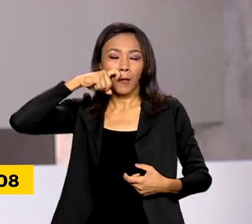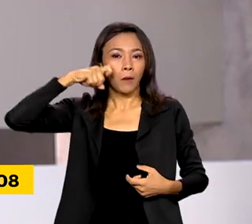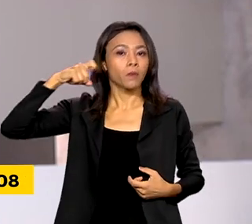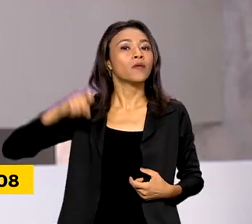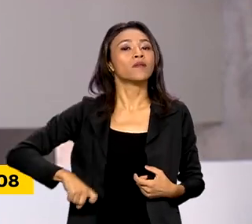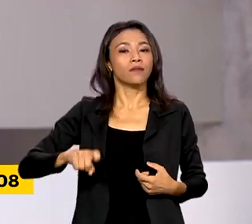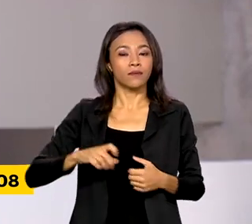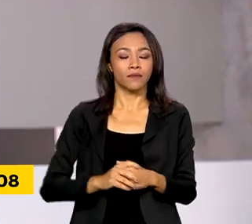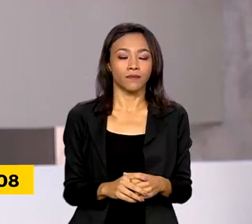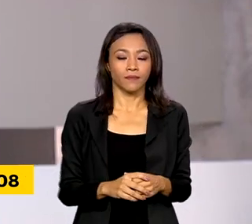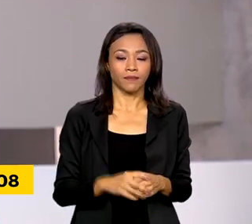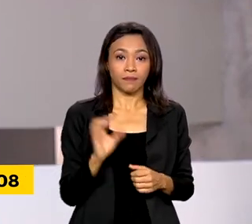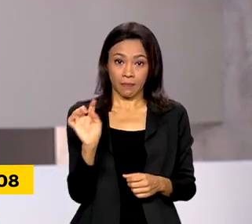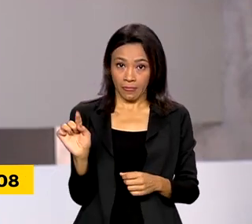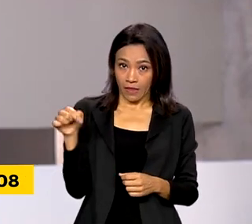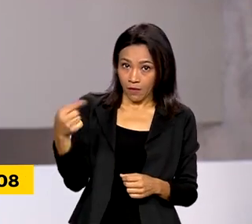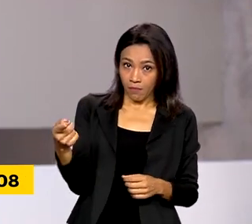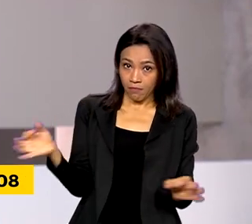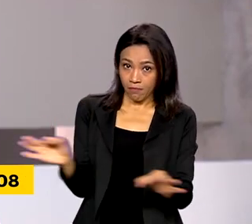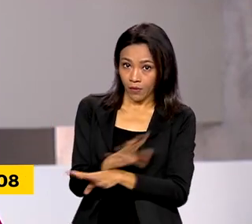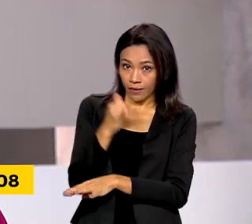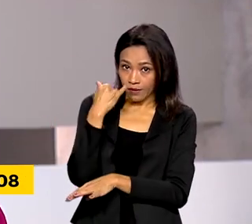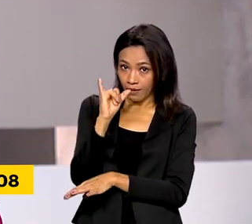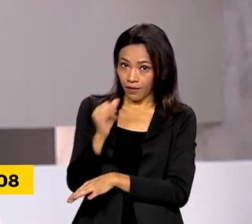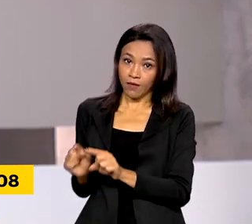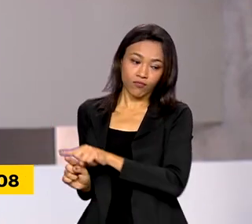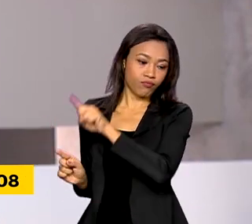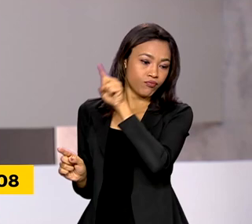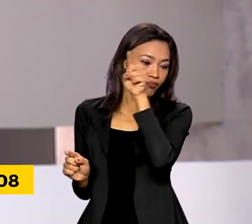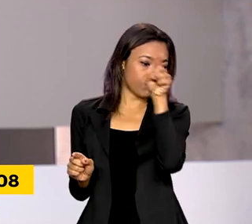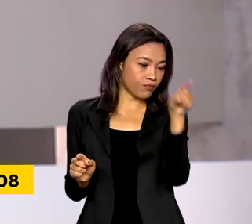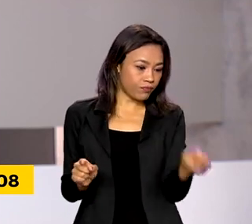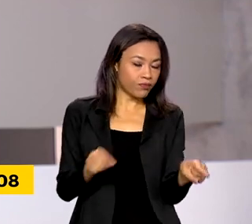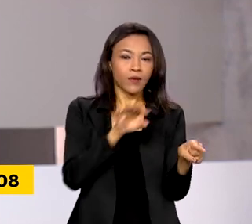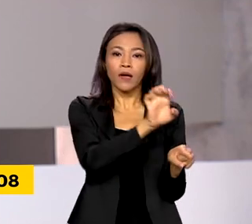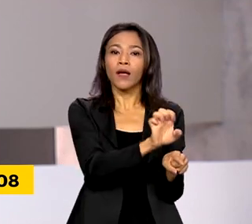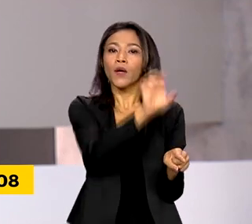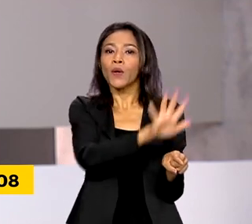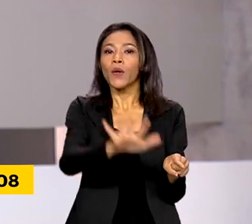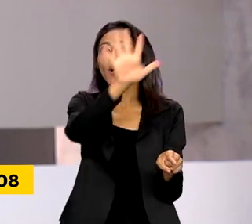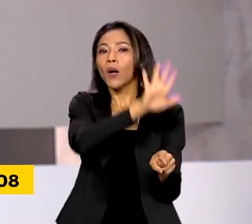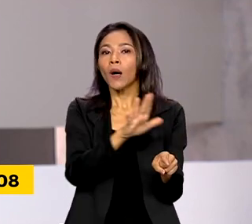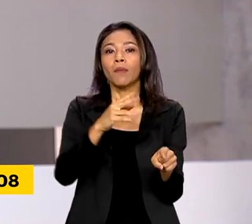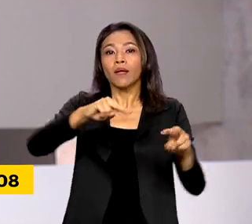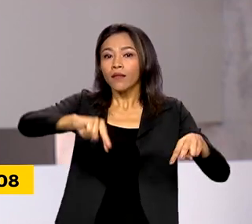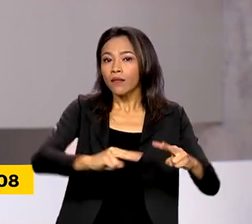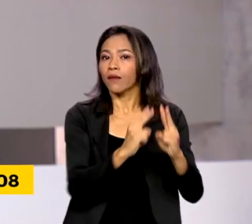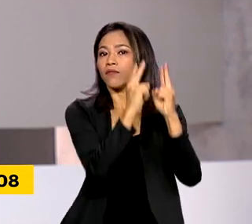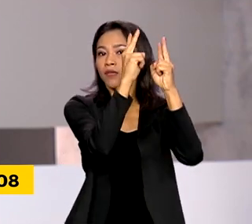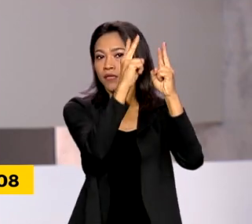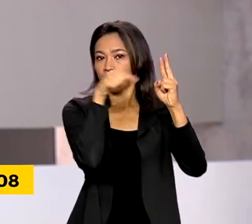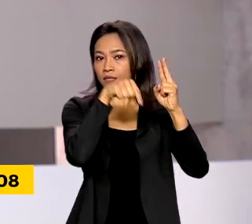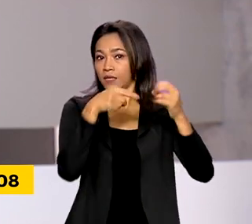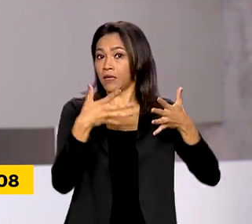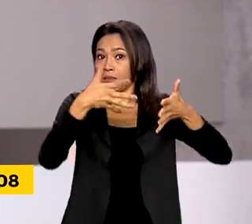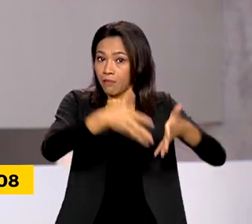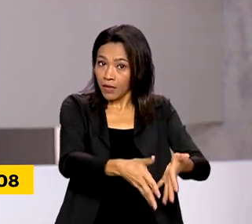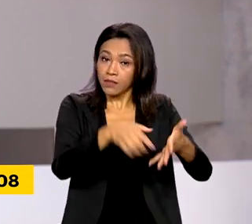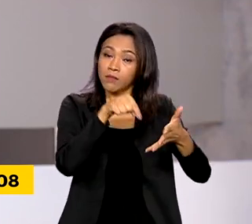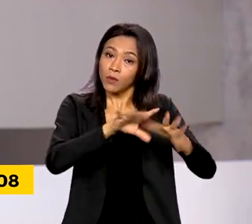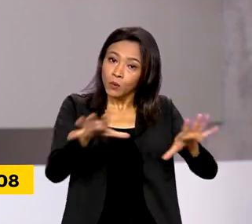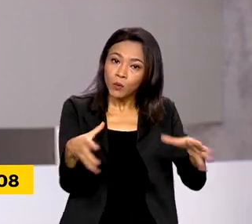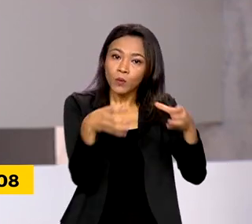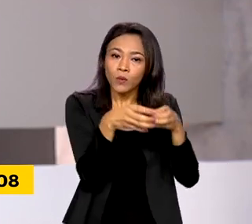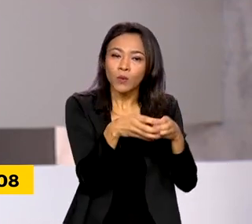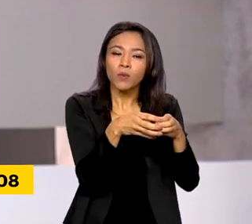Depois da Itália, o presidente Lula segue para a visita oficial à Europa na França e participa em Paris da cúpula do